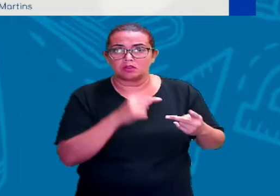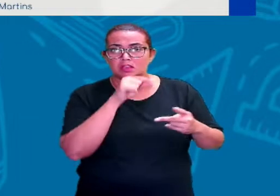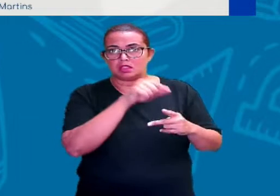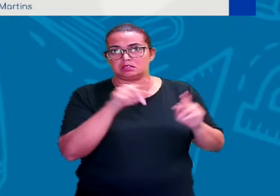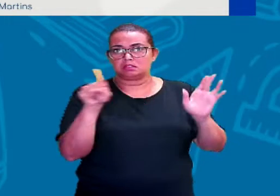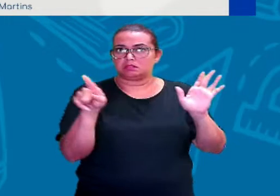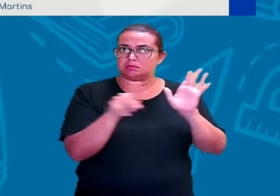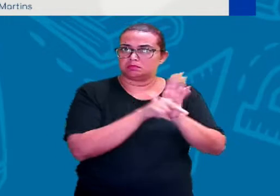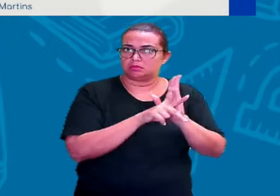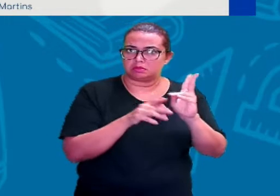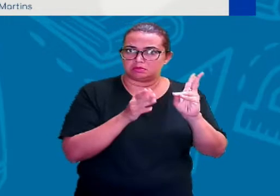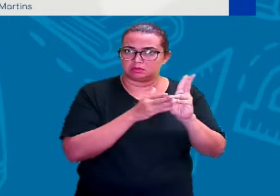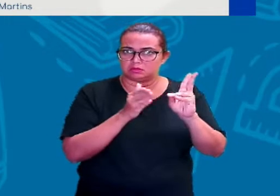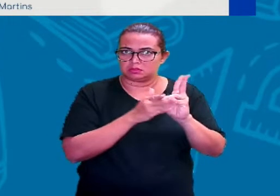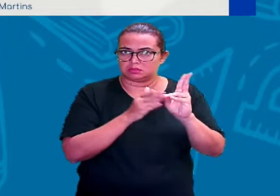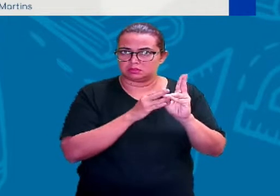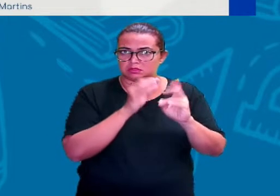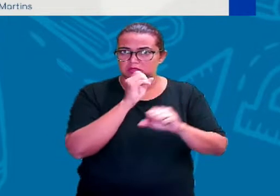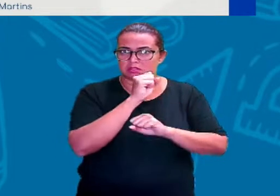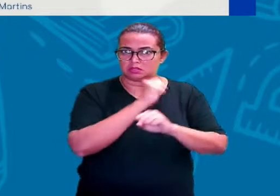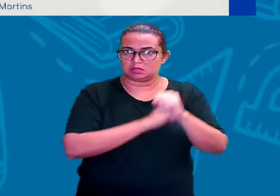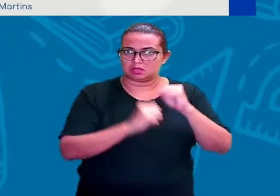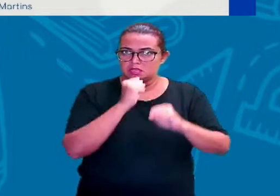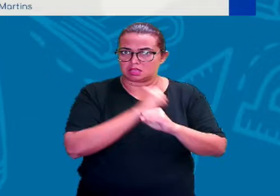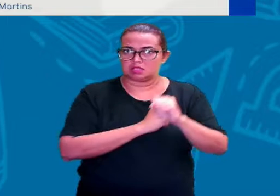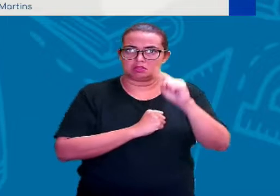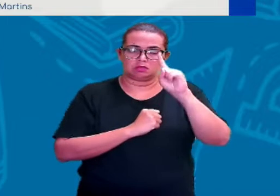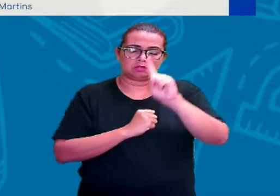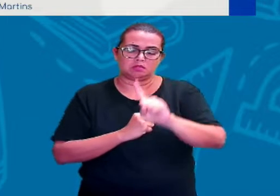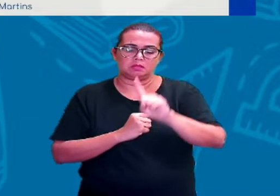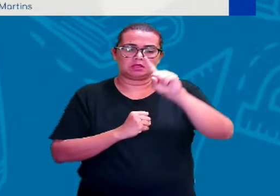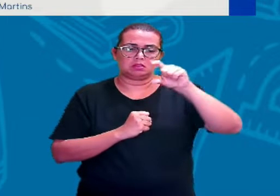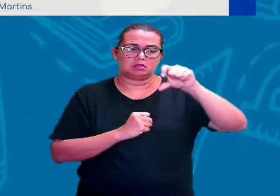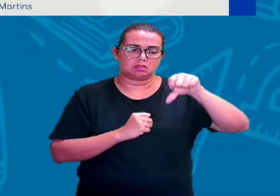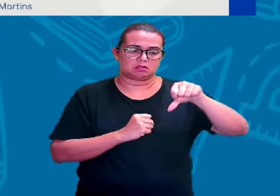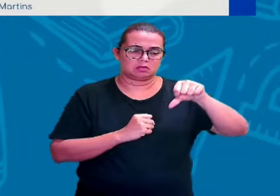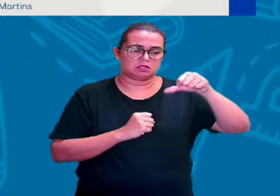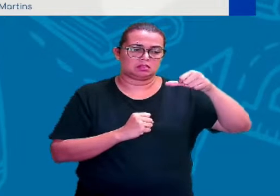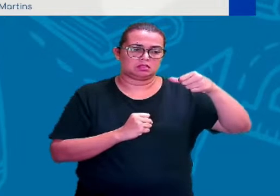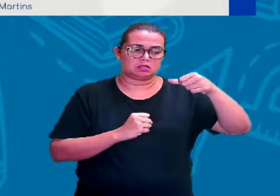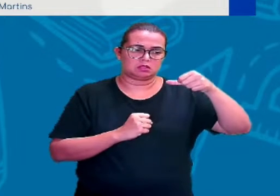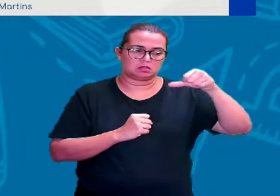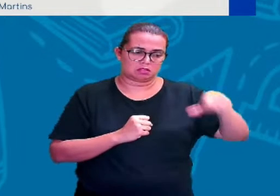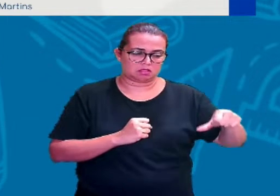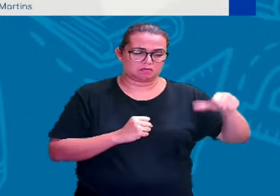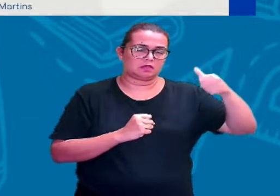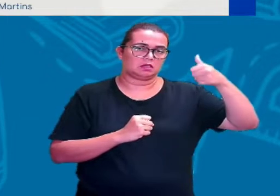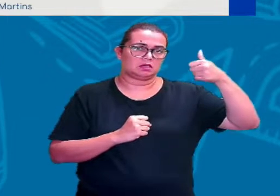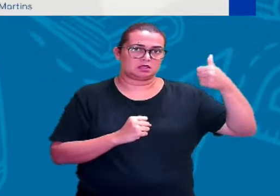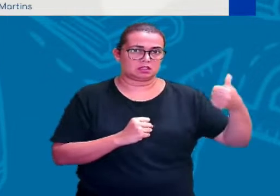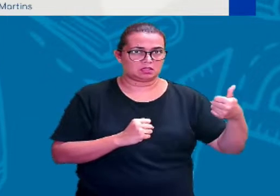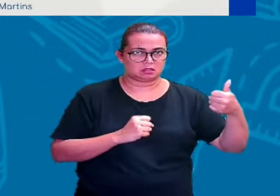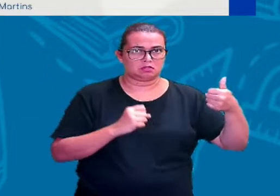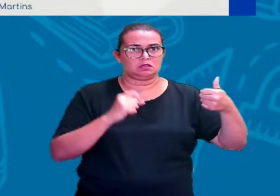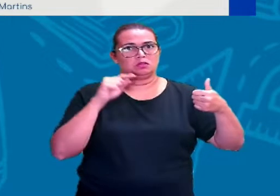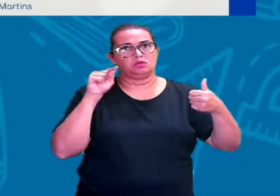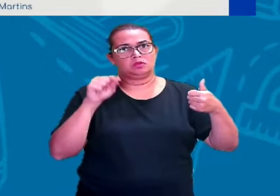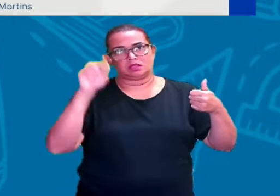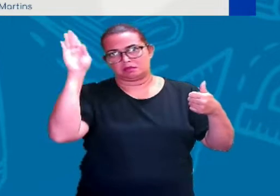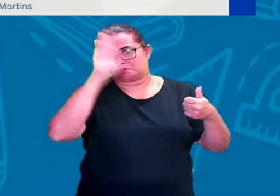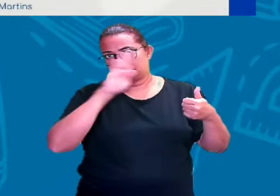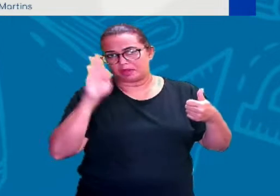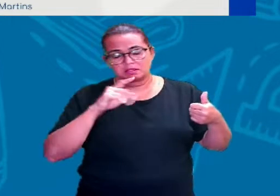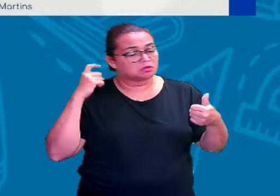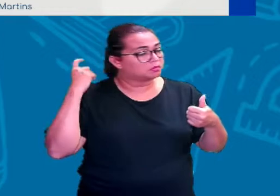Então, somente em 1991 é que o IBGE, que o Brasil começa a se preocupar e a